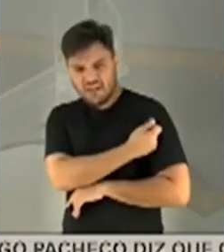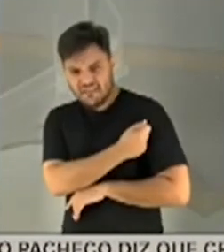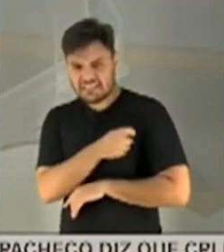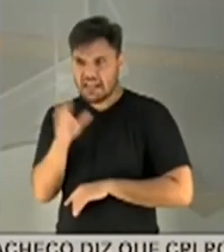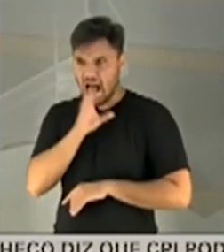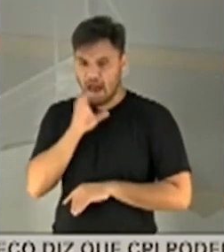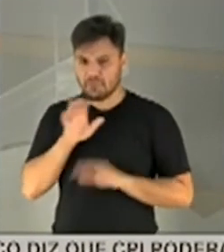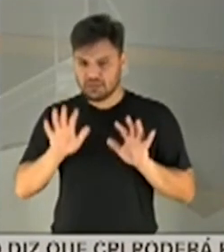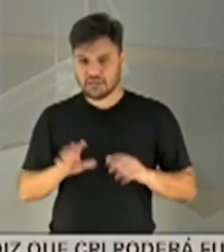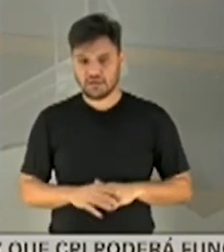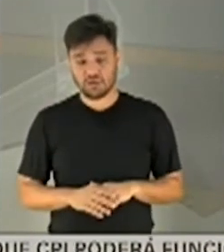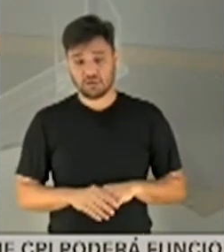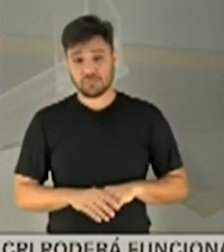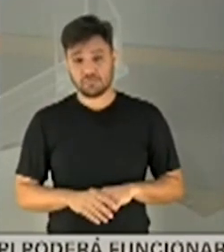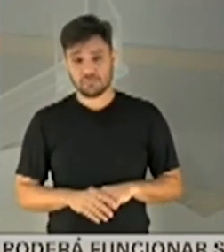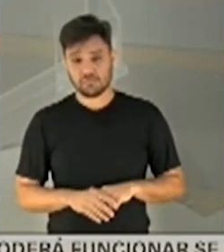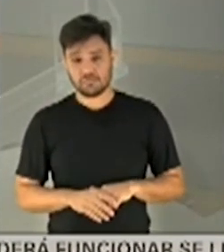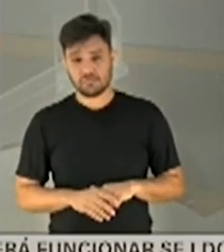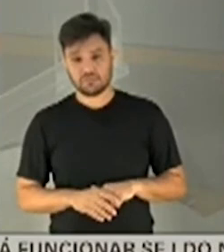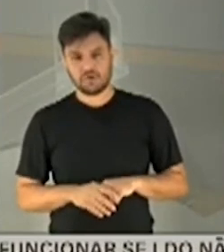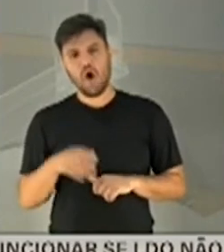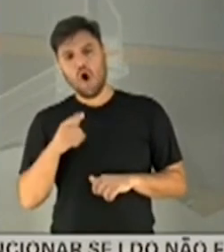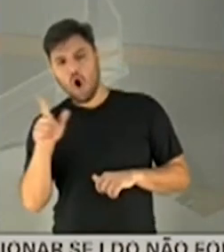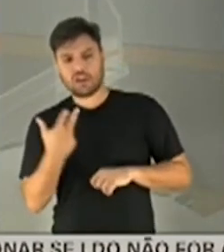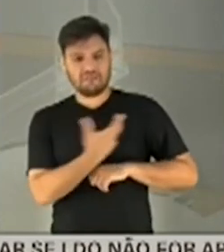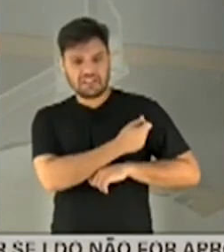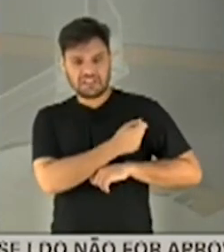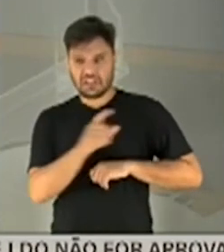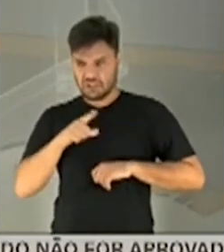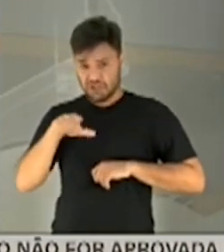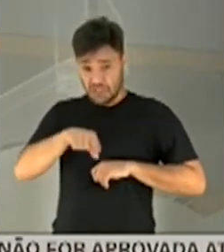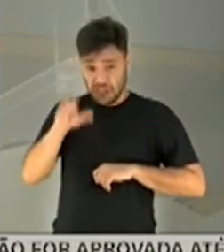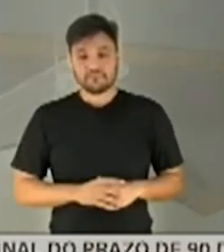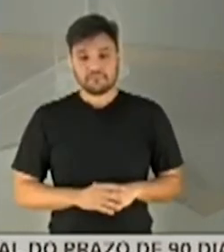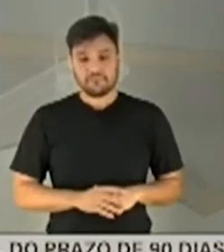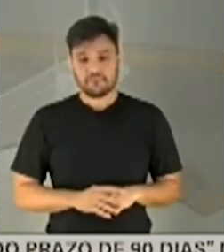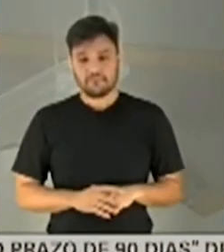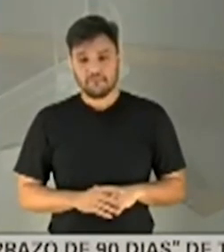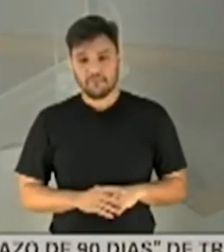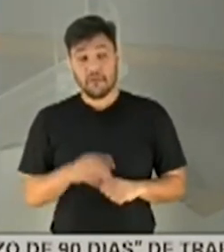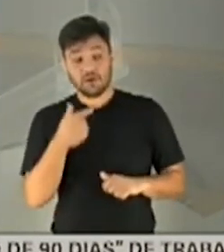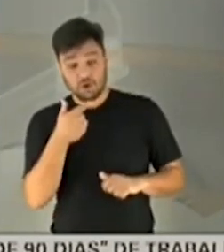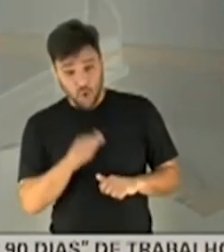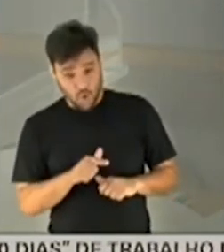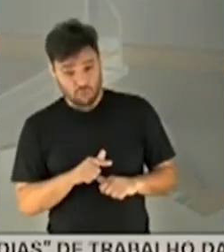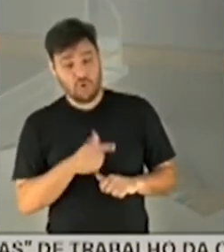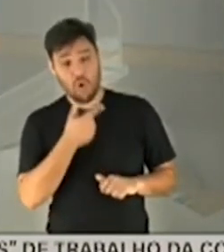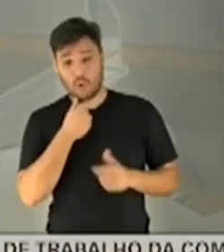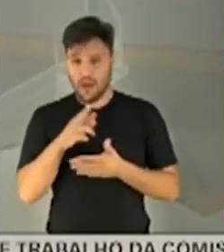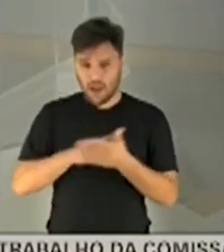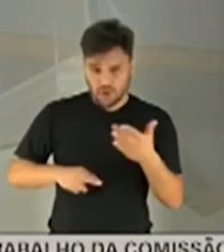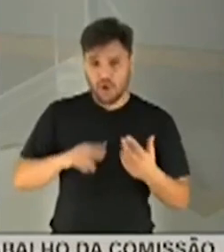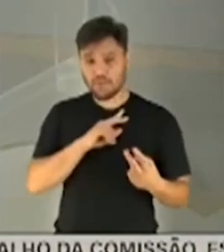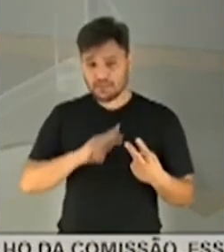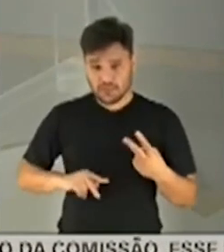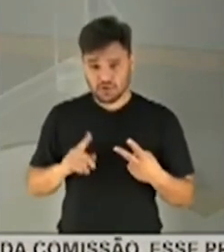celeridade toda? Com todas as outras vacinas, tinha toda essa celeridade? Mais uma vez, senhor relator, senhor